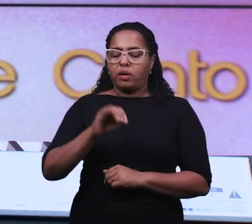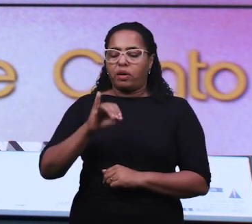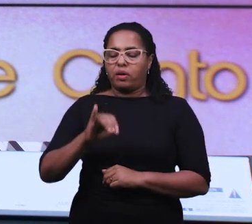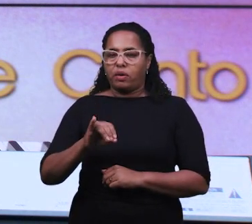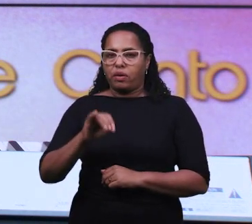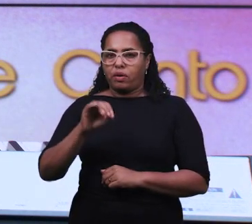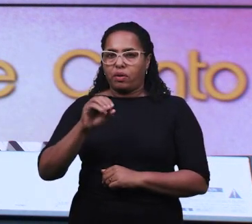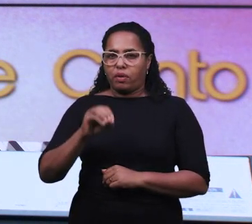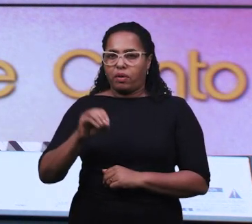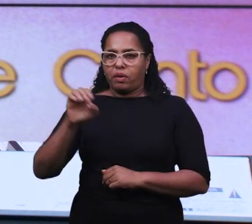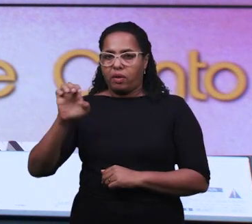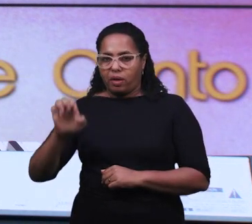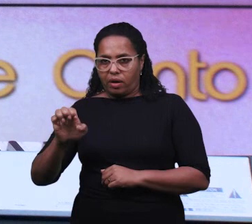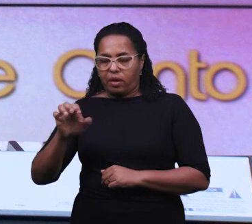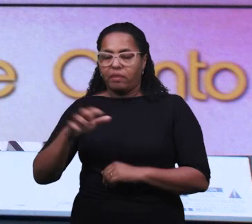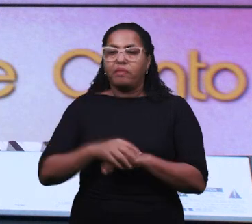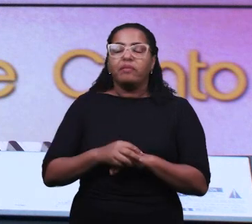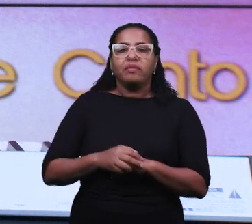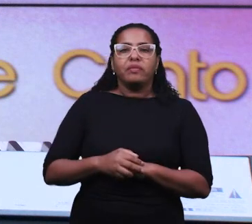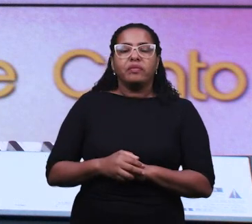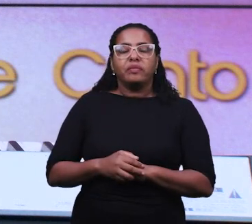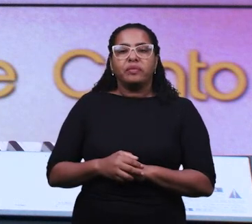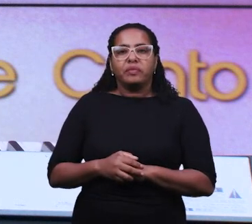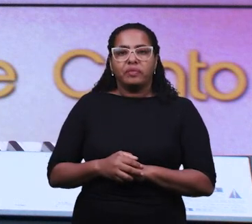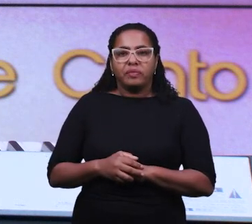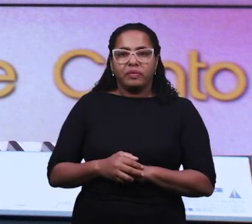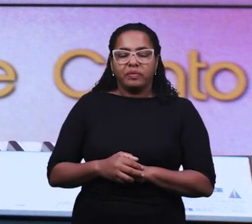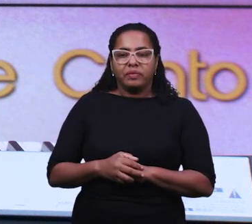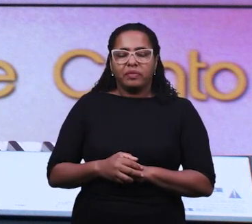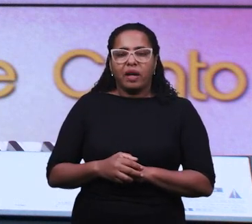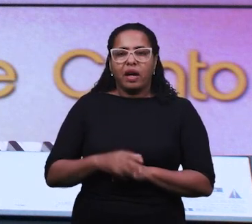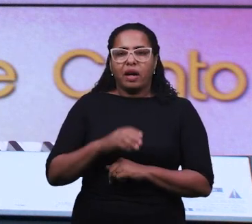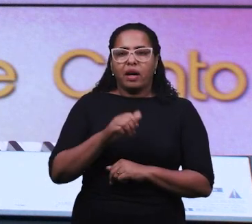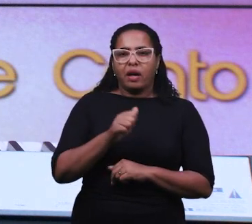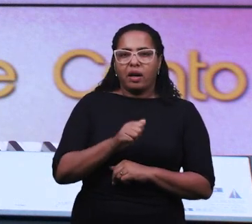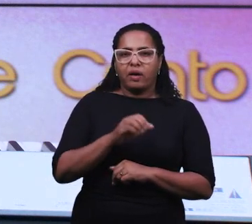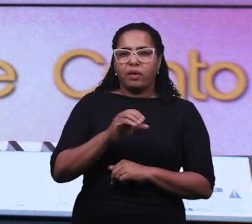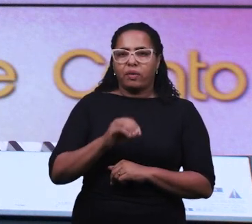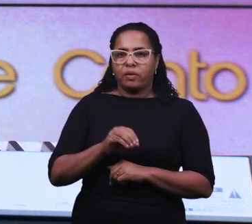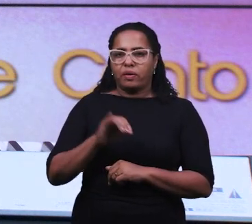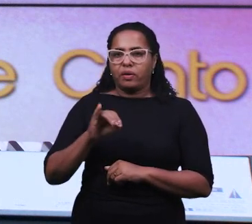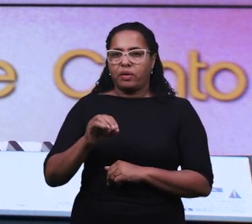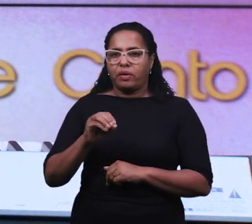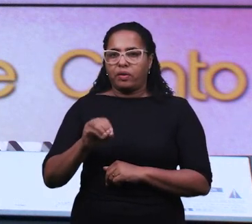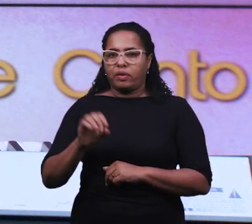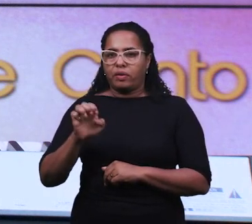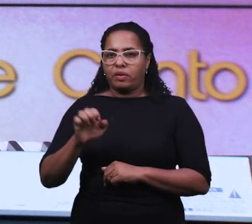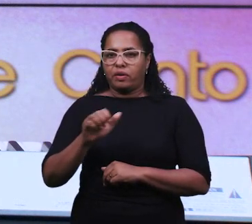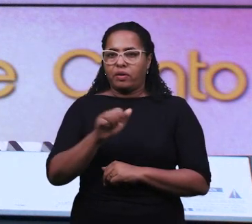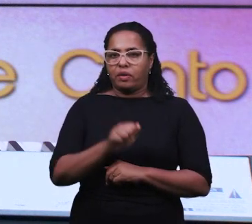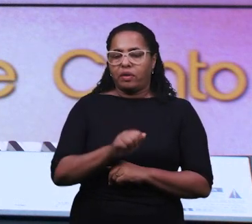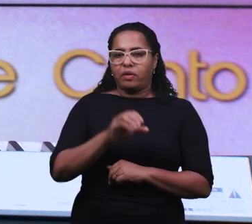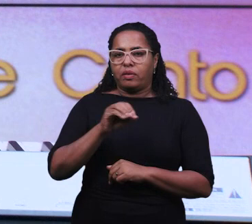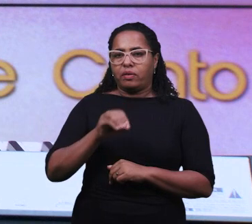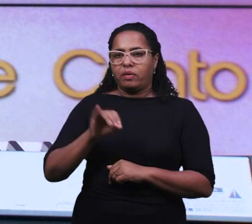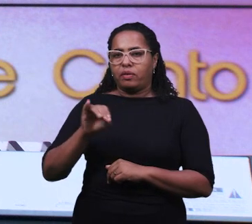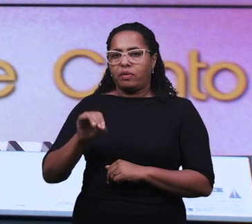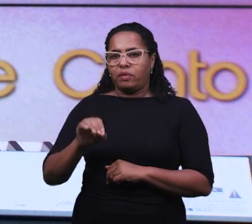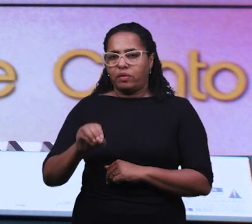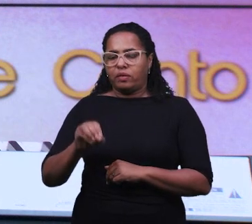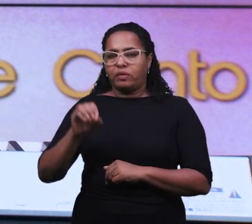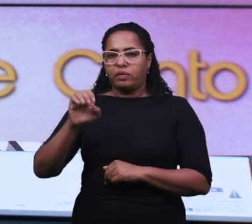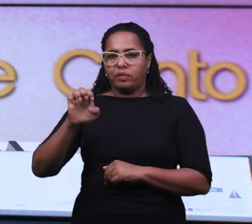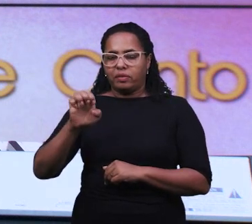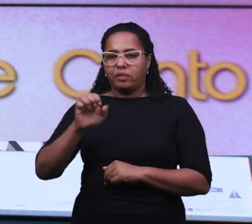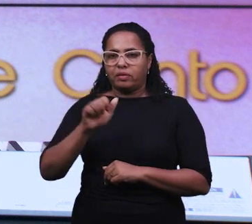A, O, I, O, E. Aumente o pulso, aumente a velocidade. A, O, I, O, E, A, O, I, O,